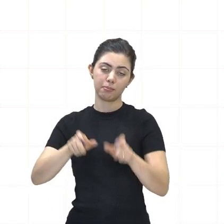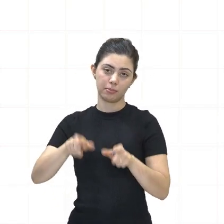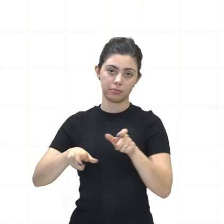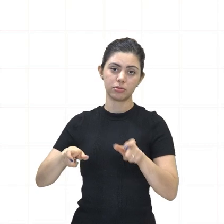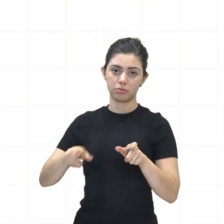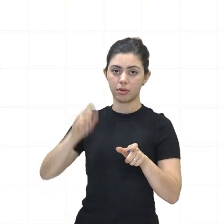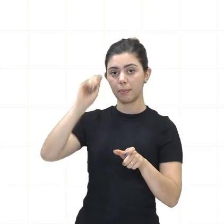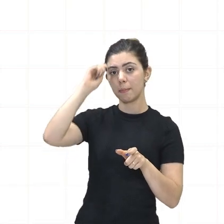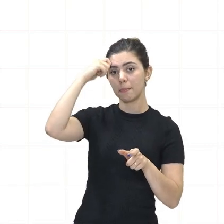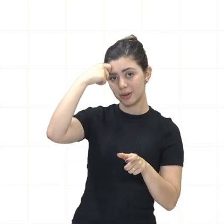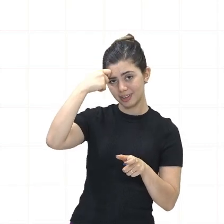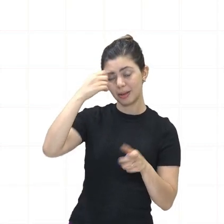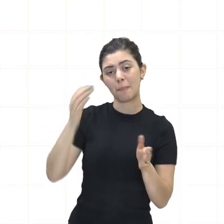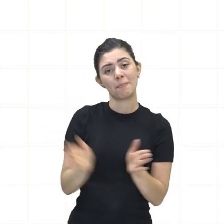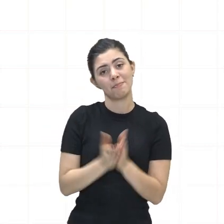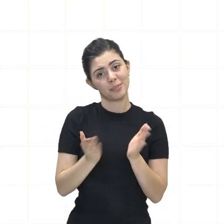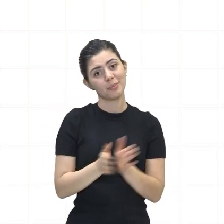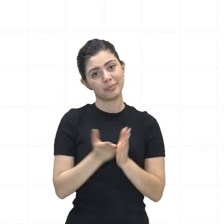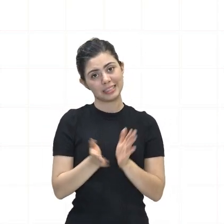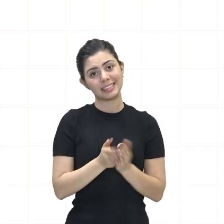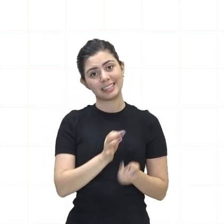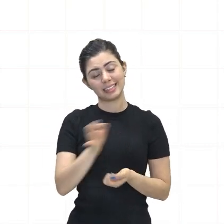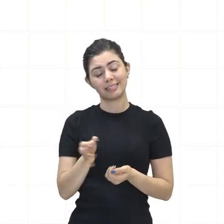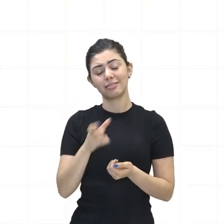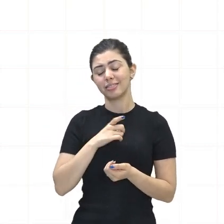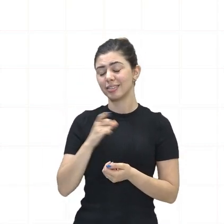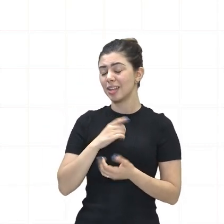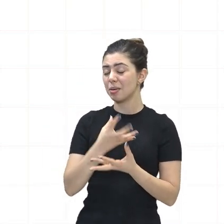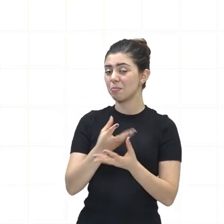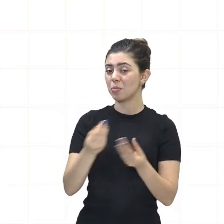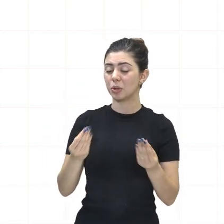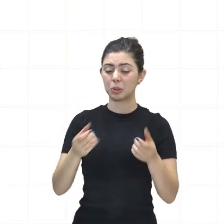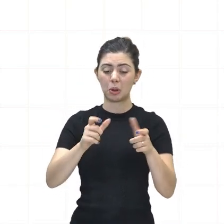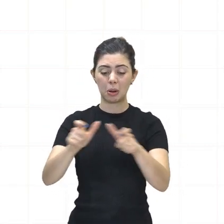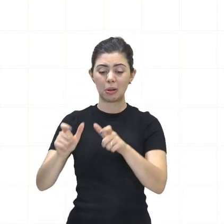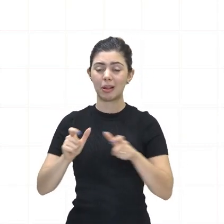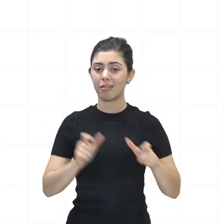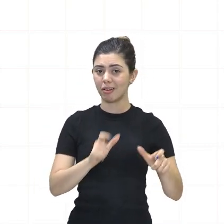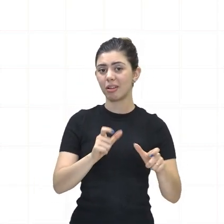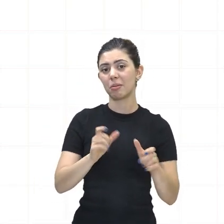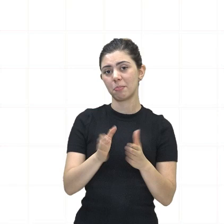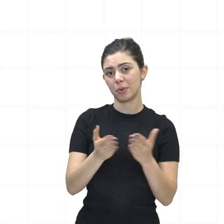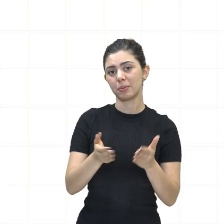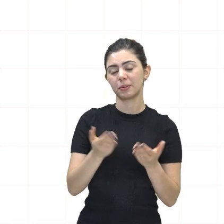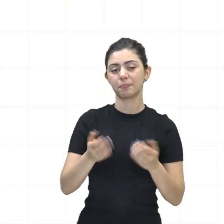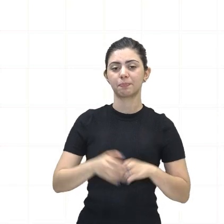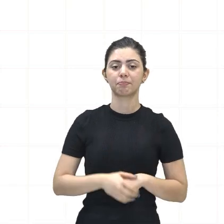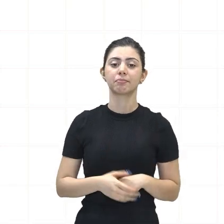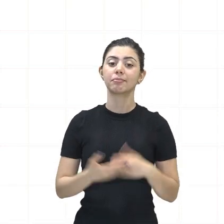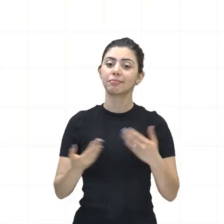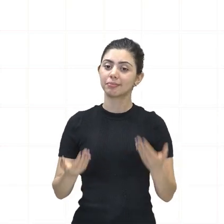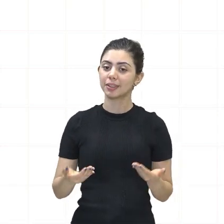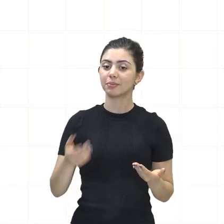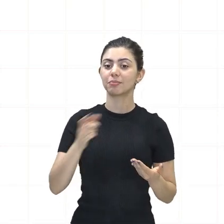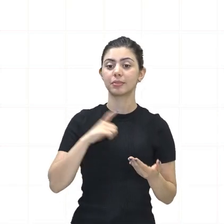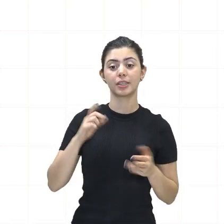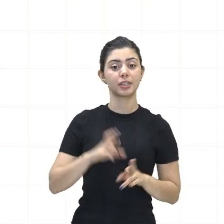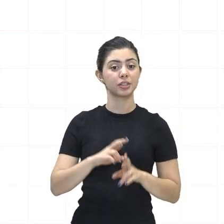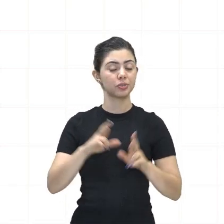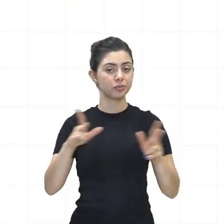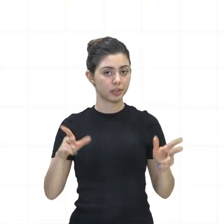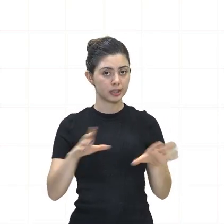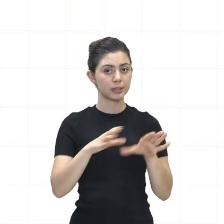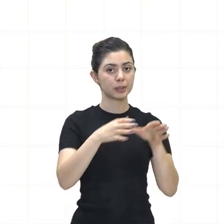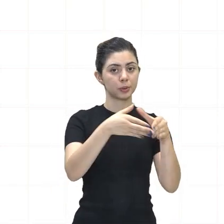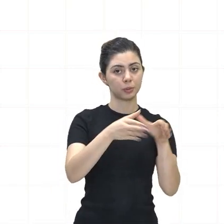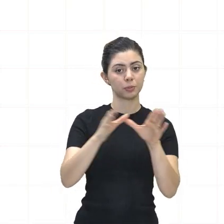E bastante pobres, né? Tem ali muitas áreas da África que ainda sofrem muito com essa questão. Então a gente tem essa diferença entre esses dois